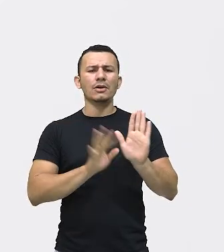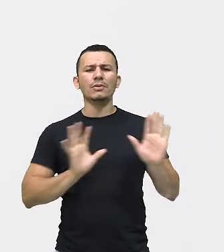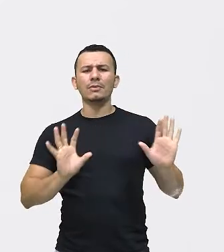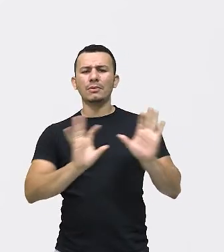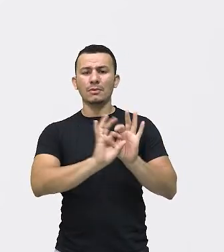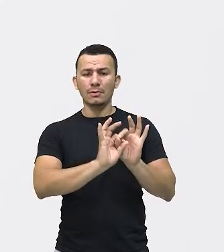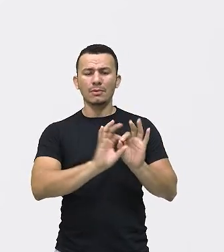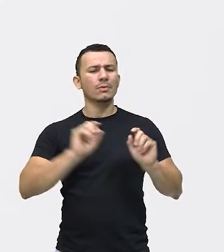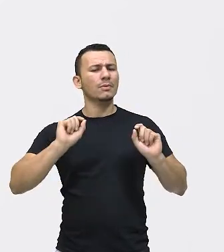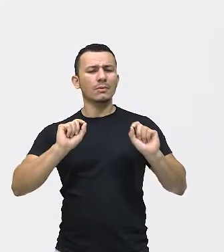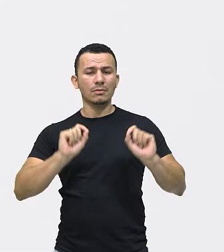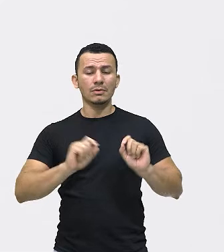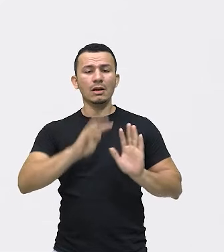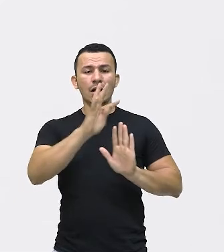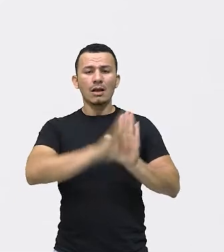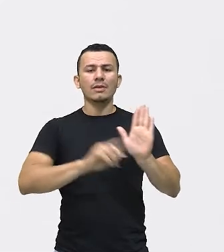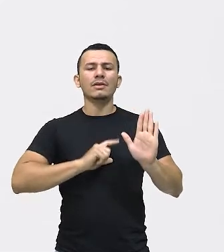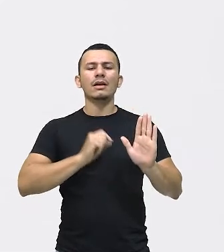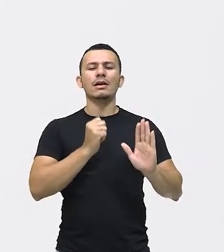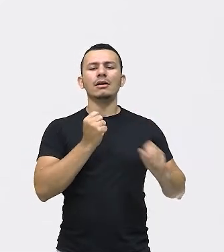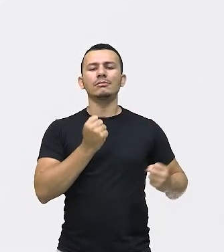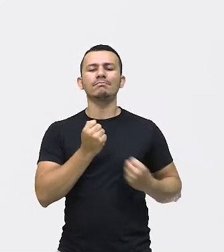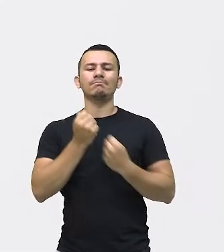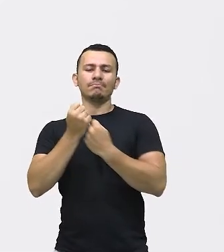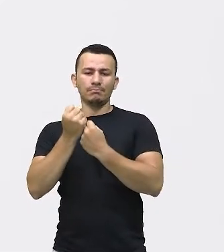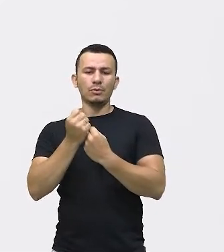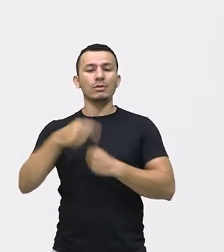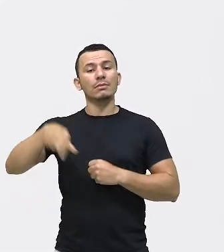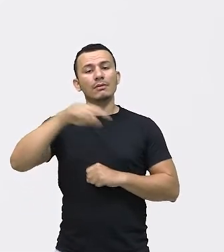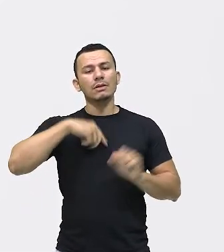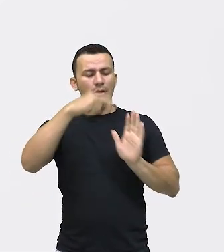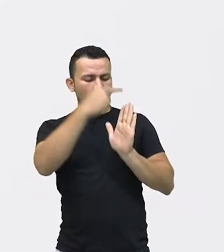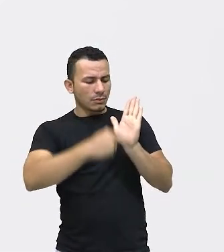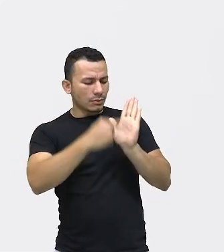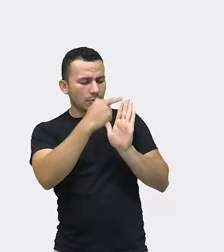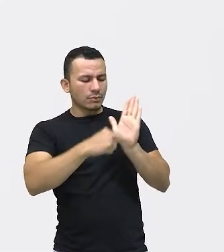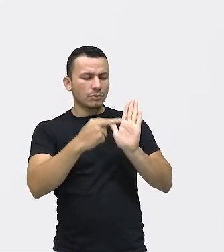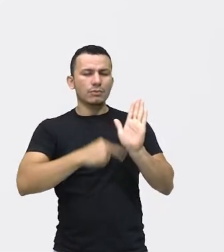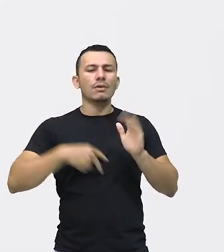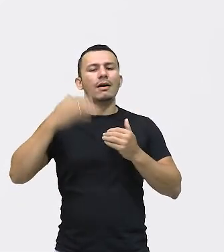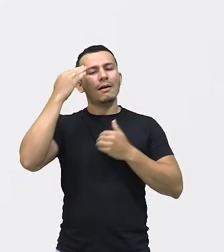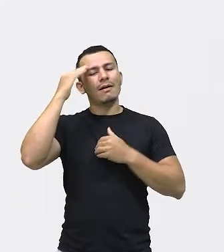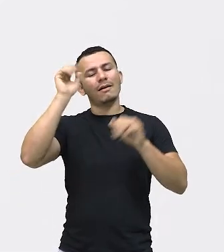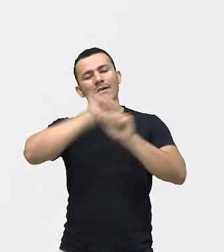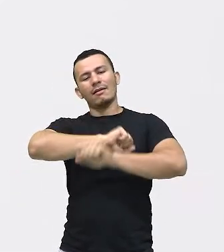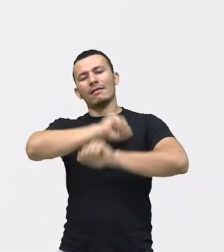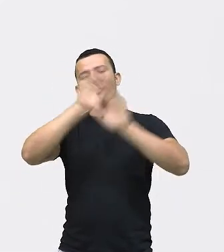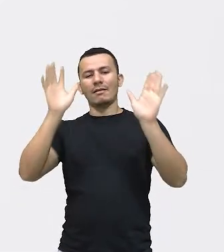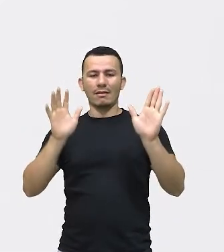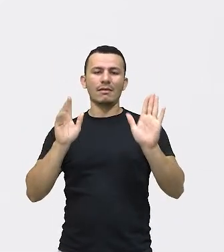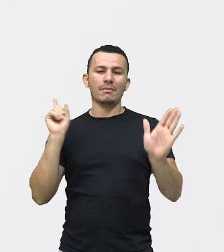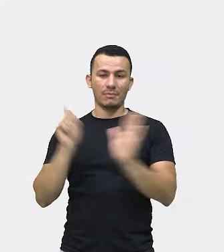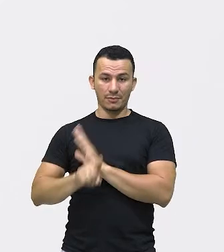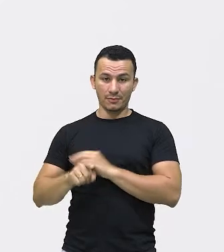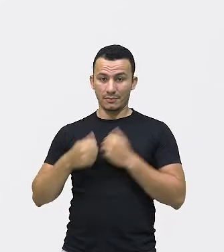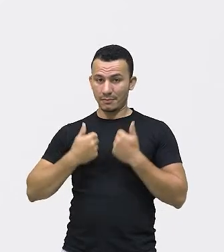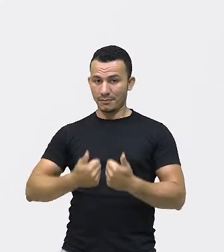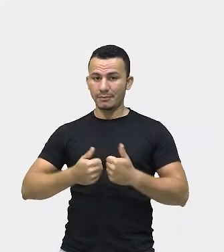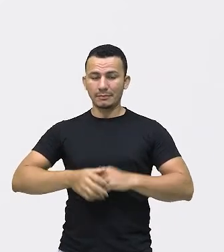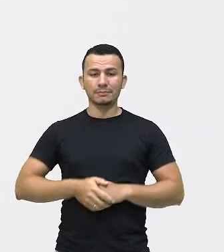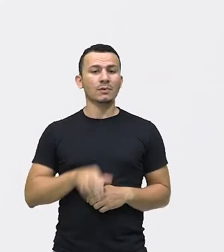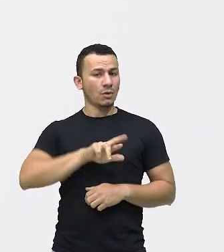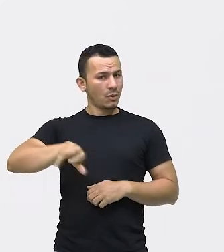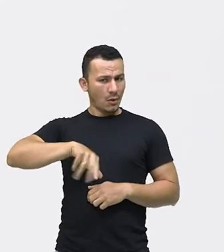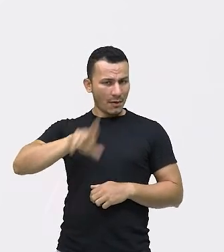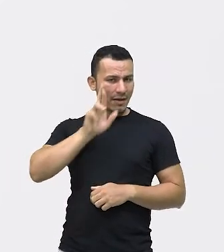questão, meus queridos, são sempre um suporte, né, para que vocês possam ali compreender um pouco mais a questão, tá certo? Ela não